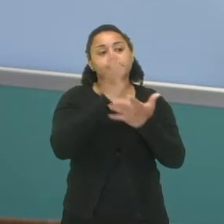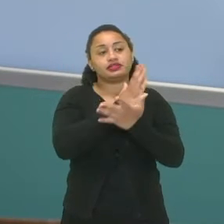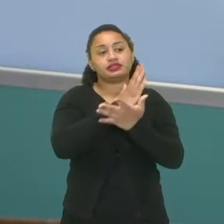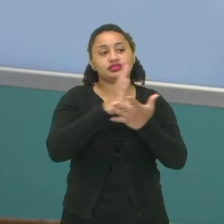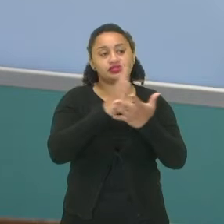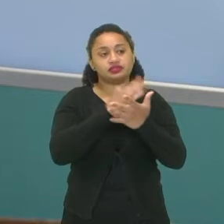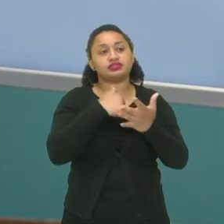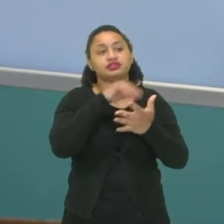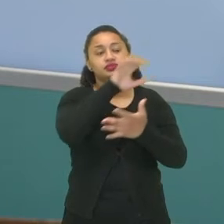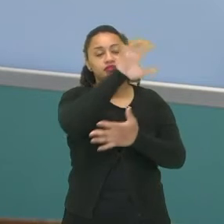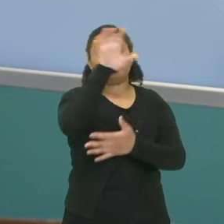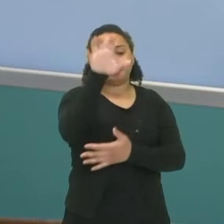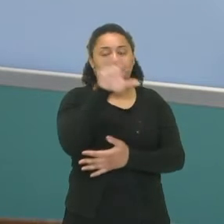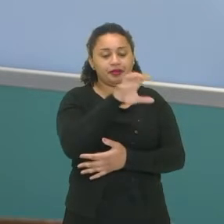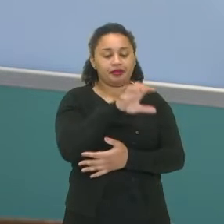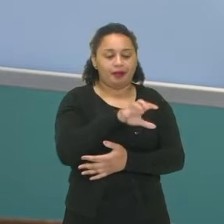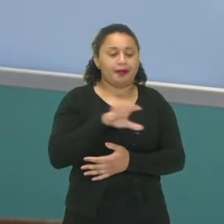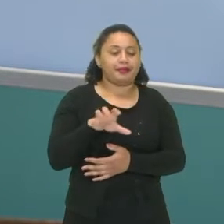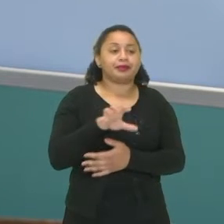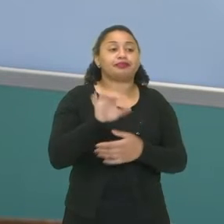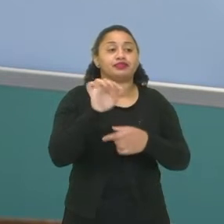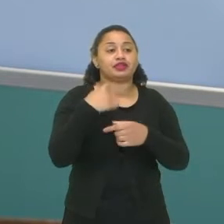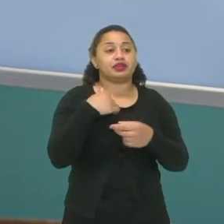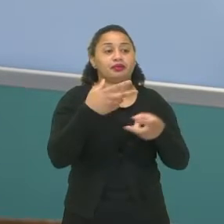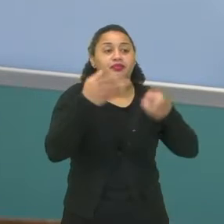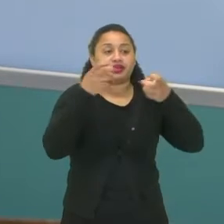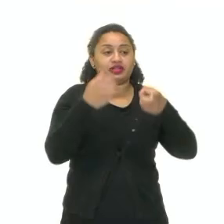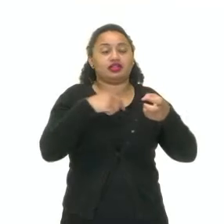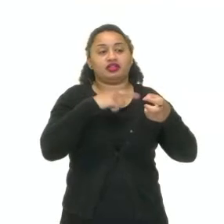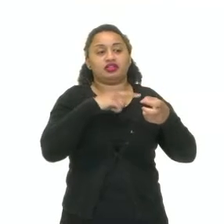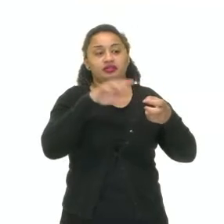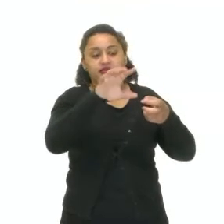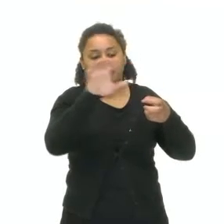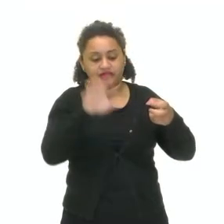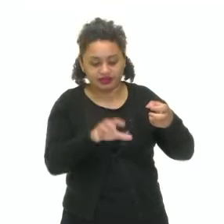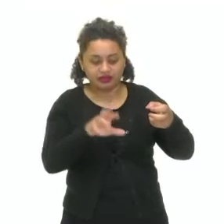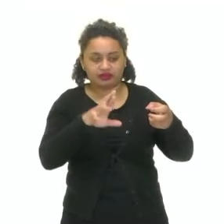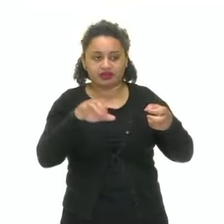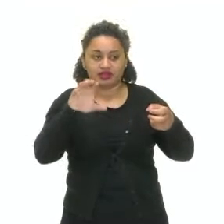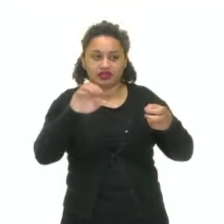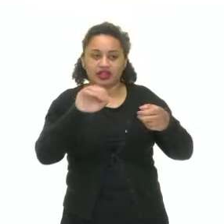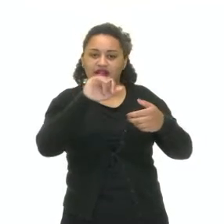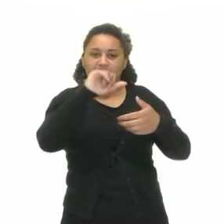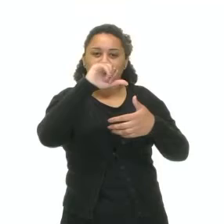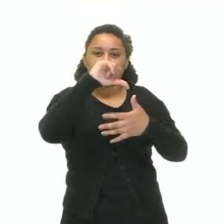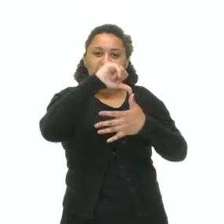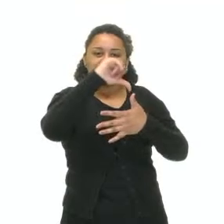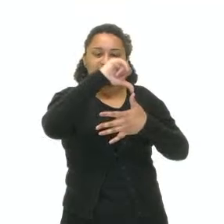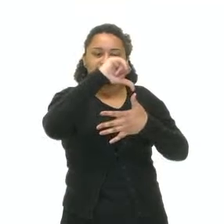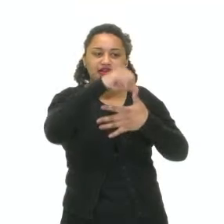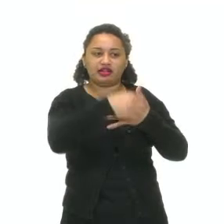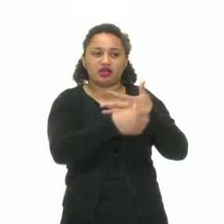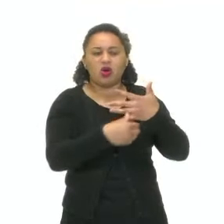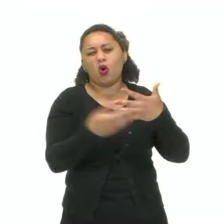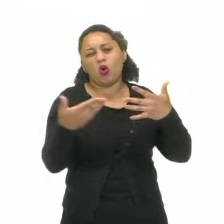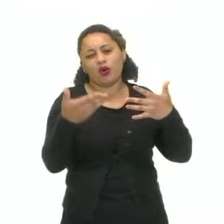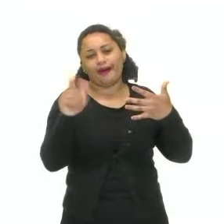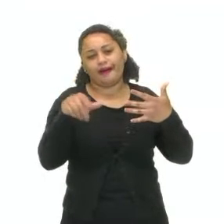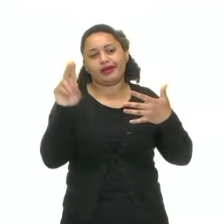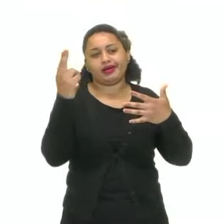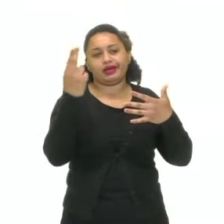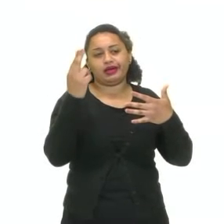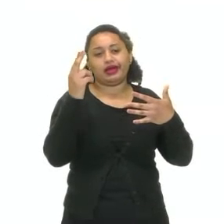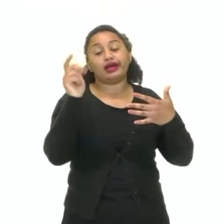em capitanias e vice-reinados. Olha aqui, ó, vice-reinado do Rio da Prata, aqui na América do Sul, onde hoje a gente vai ter a Argentina,